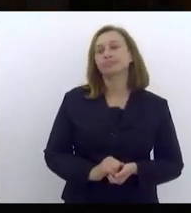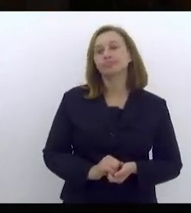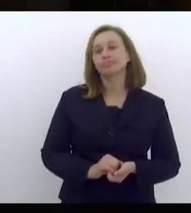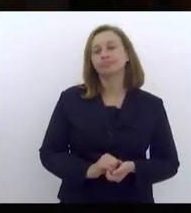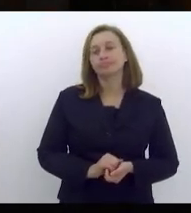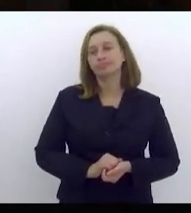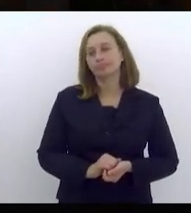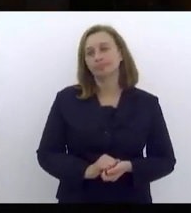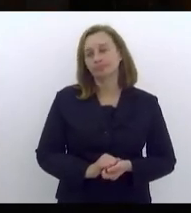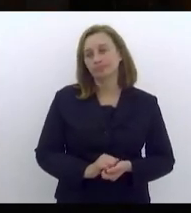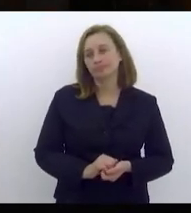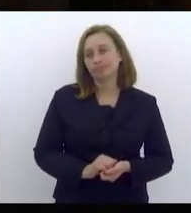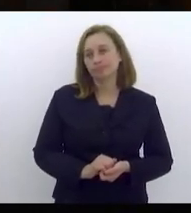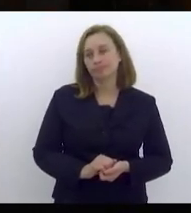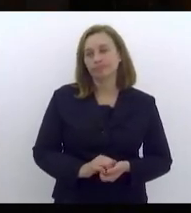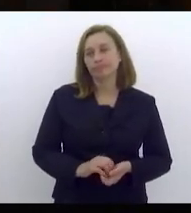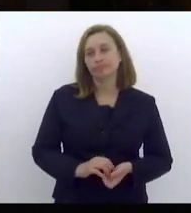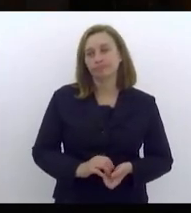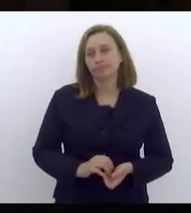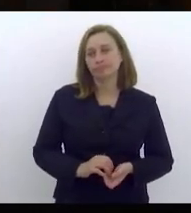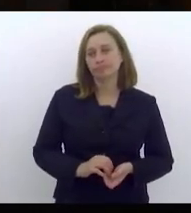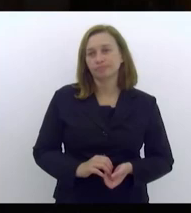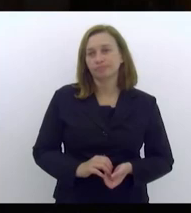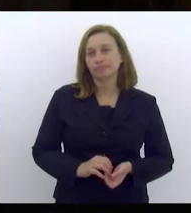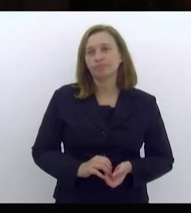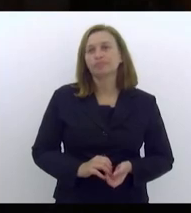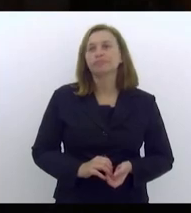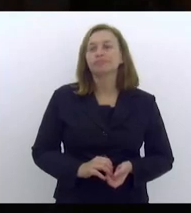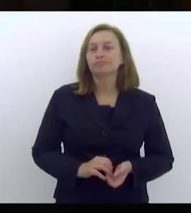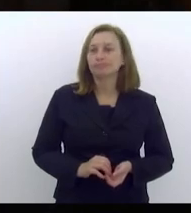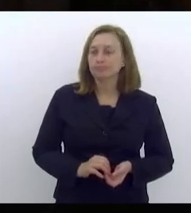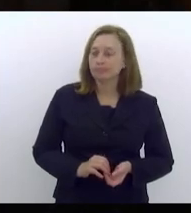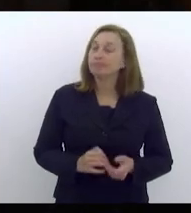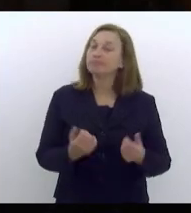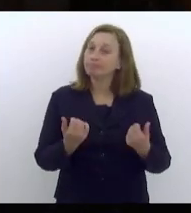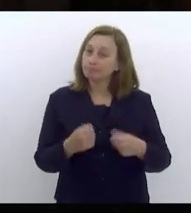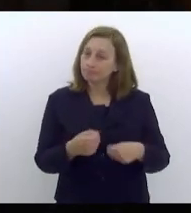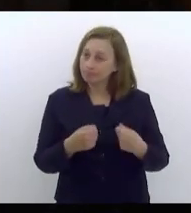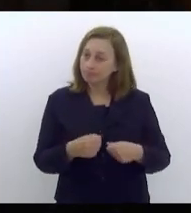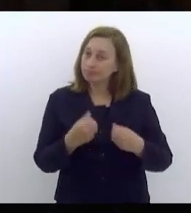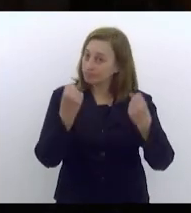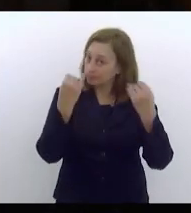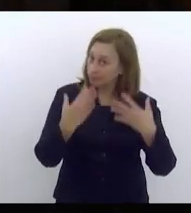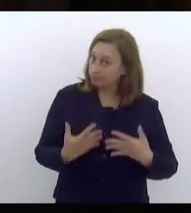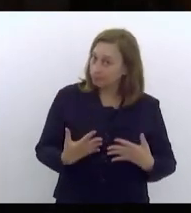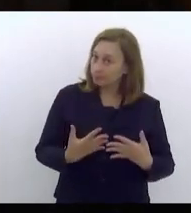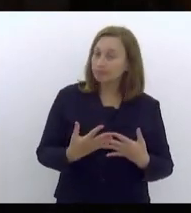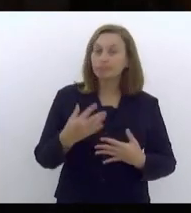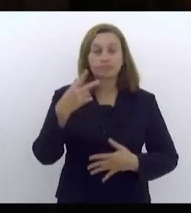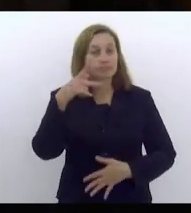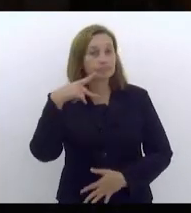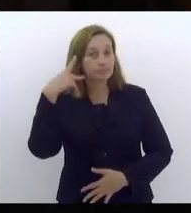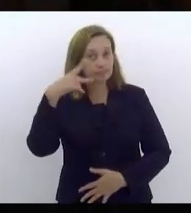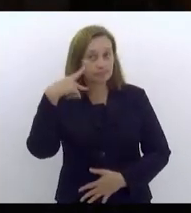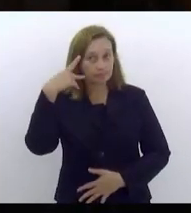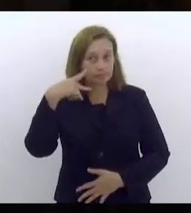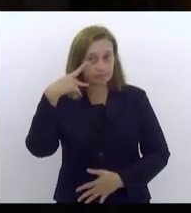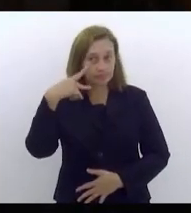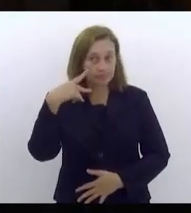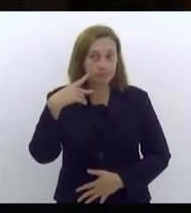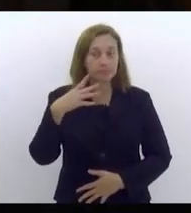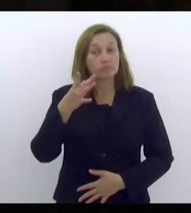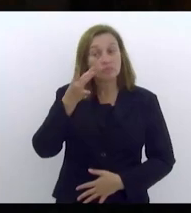de forma remota. Porque é preciso ainda esclarecer que o Parlamento